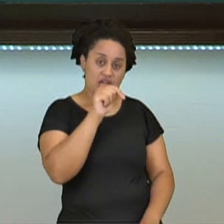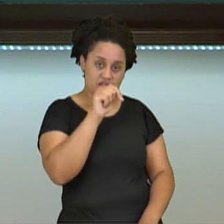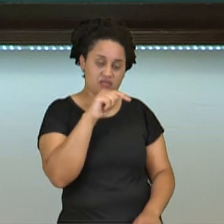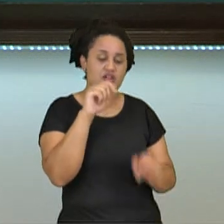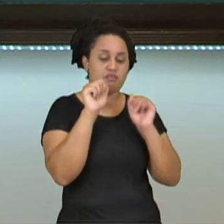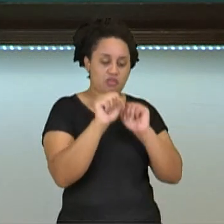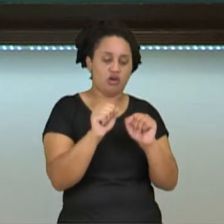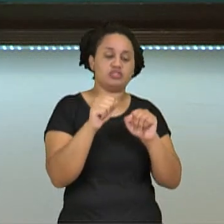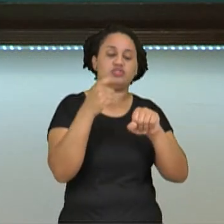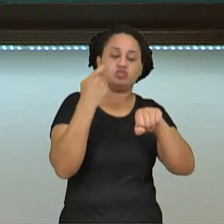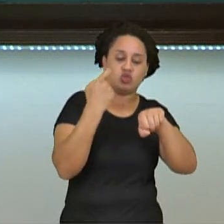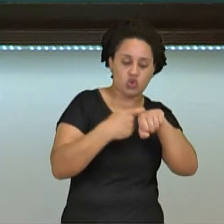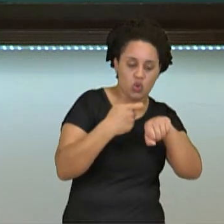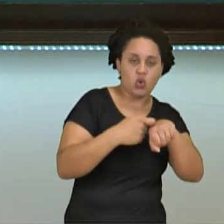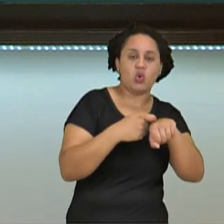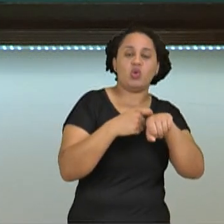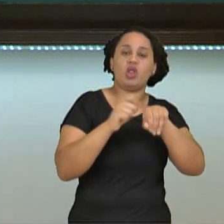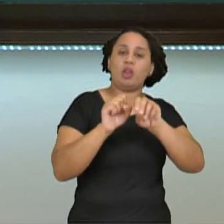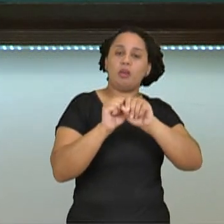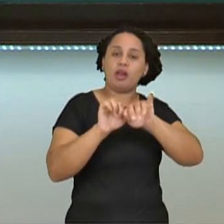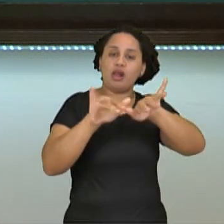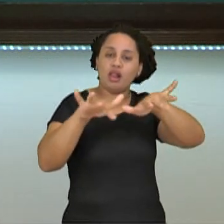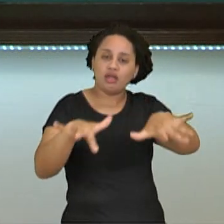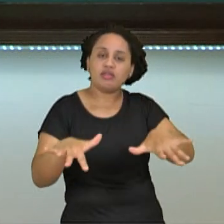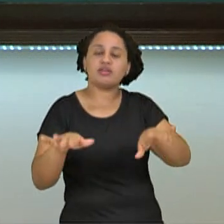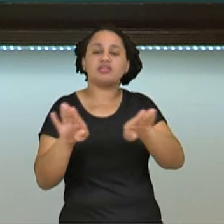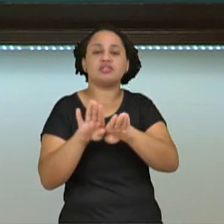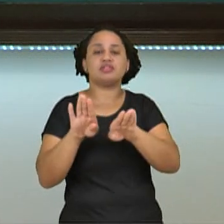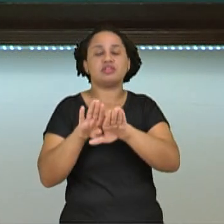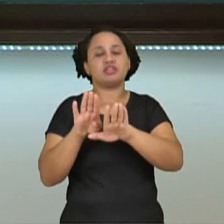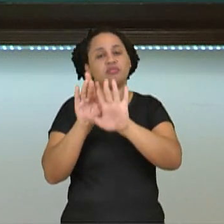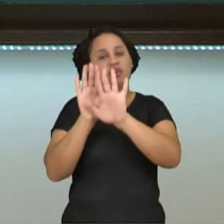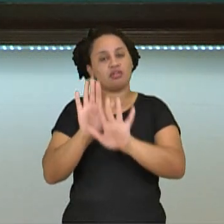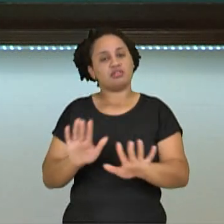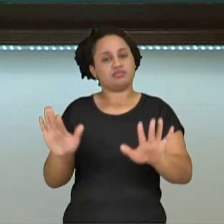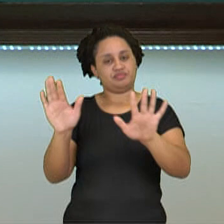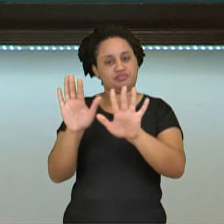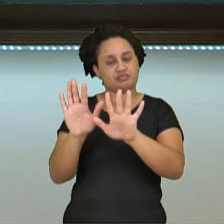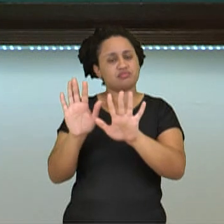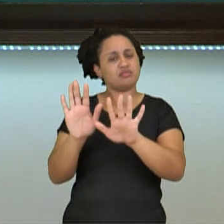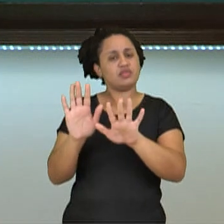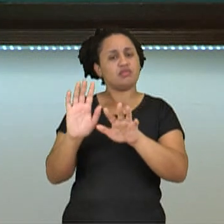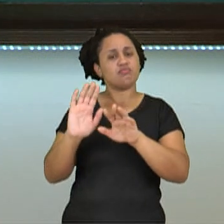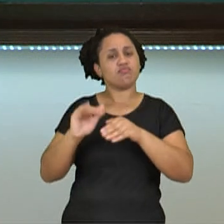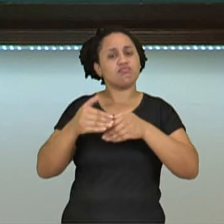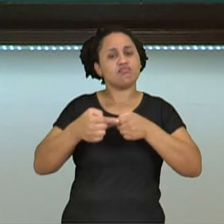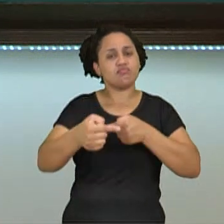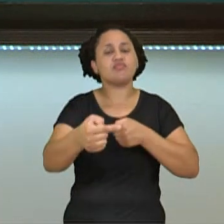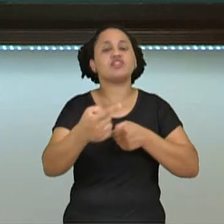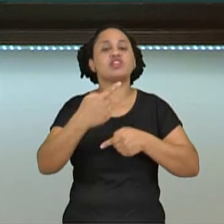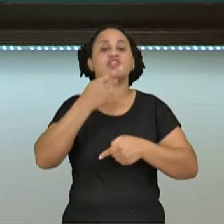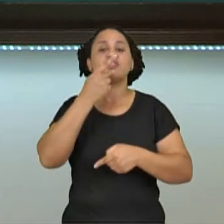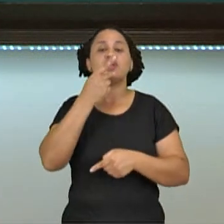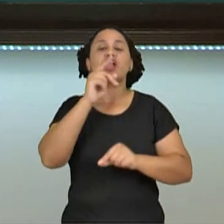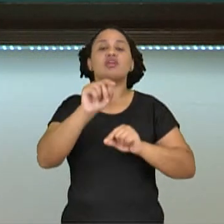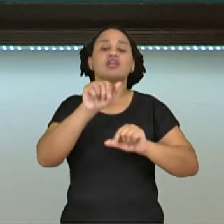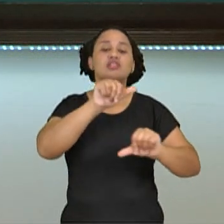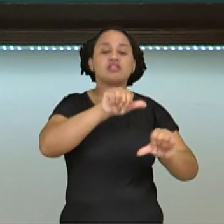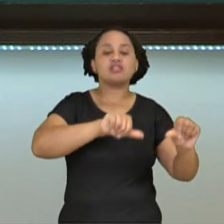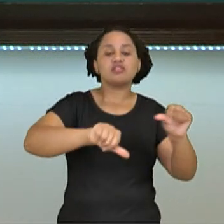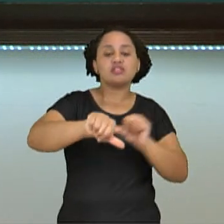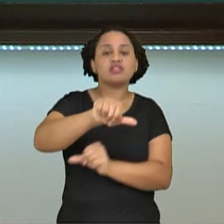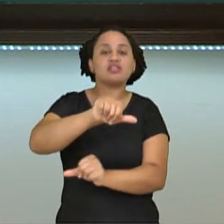sólido, líquido e gasoso? A gente vai falar em breve sobre as transformações da água de um estado